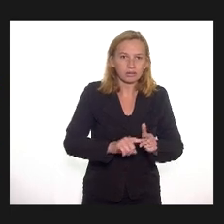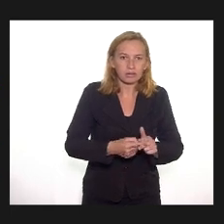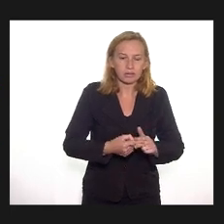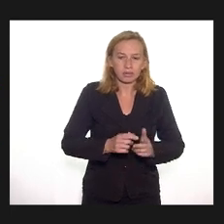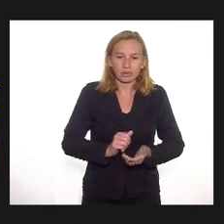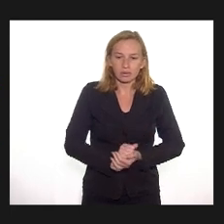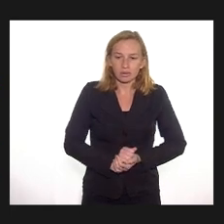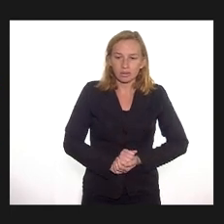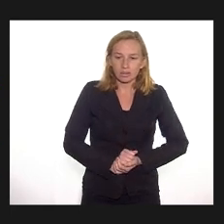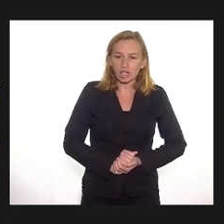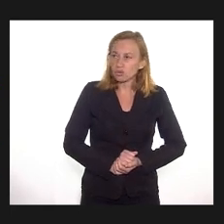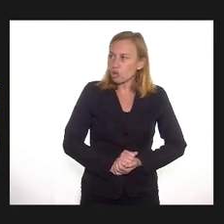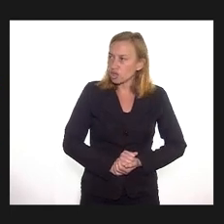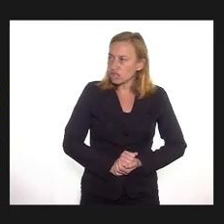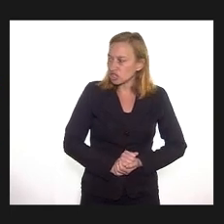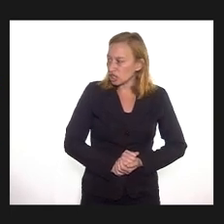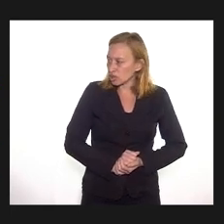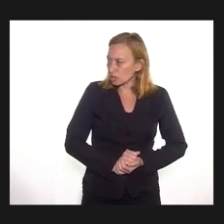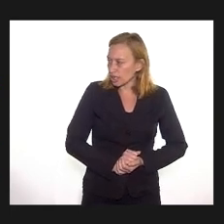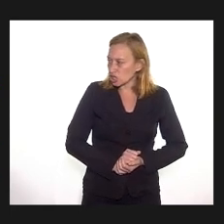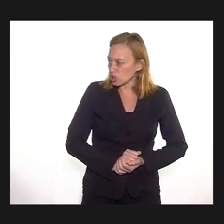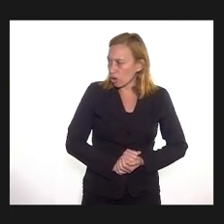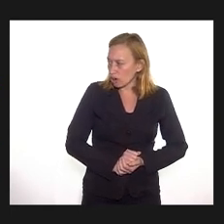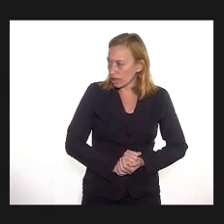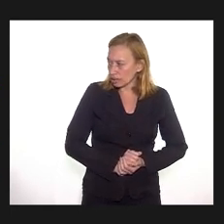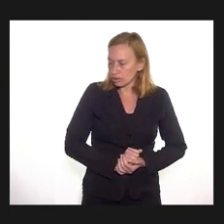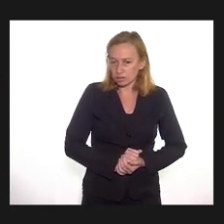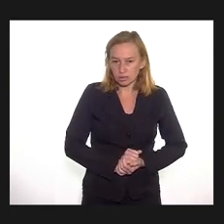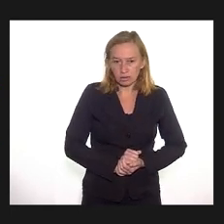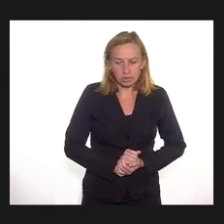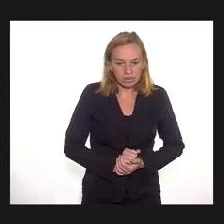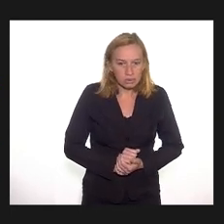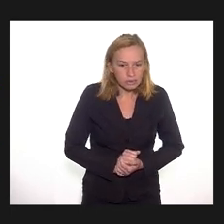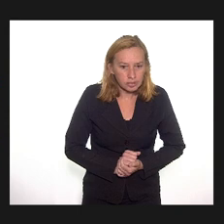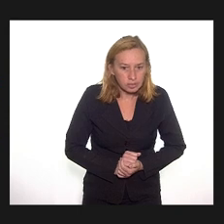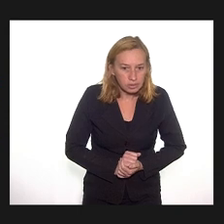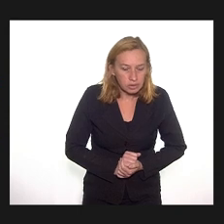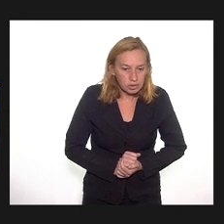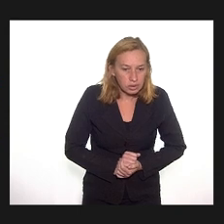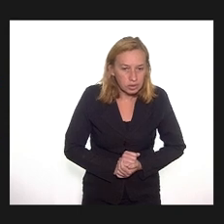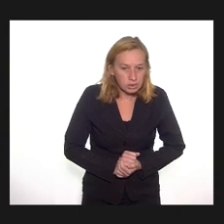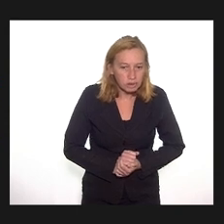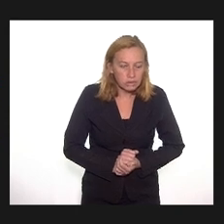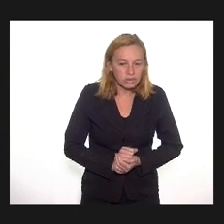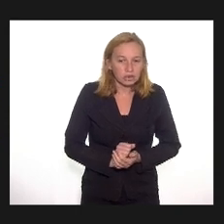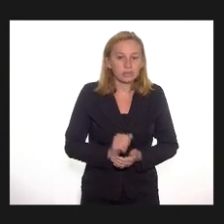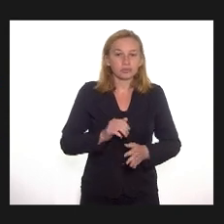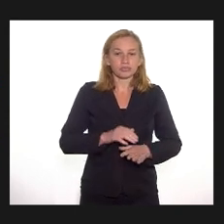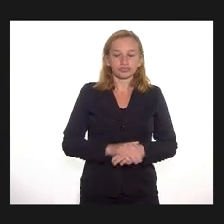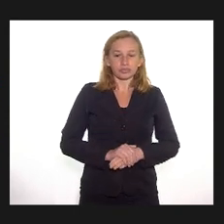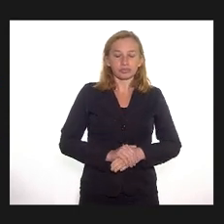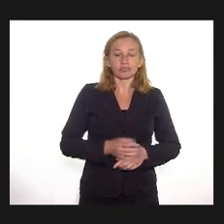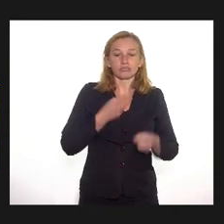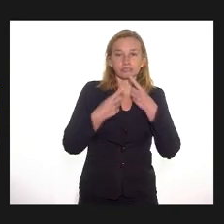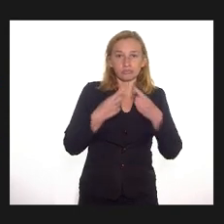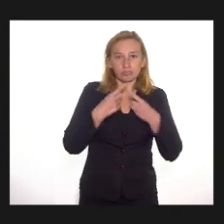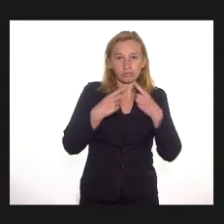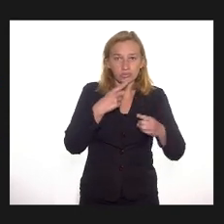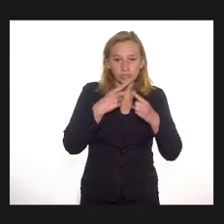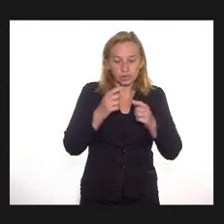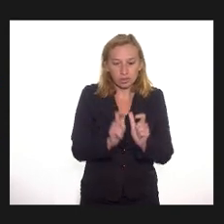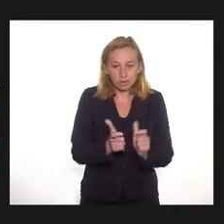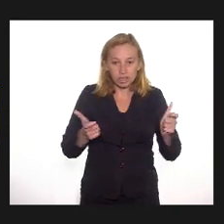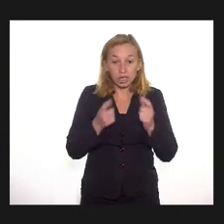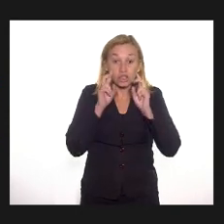conta de todo o caos político que o Brasil e que o próprio Rio de Janeiro têm vivido. E toda vez que tem uma discussão de alto nível